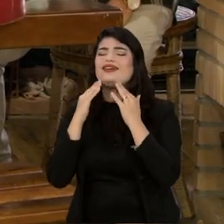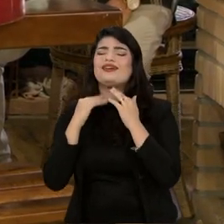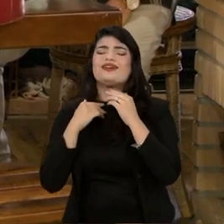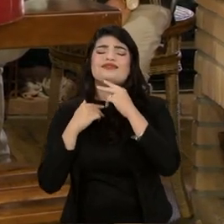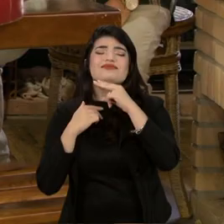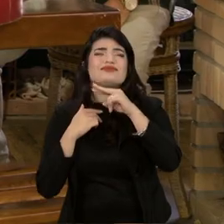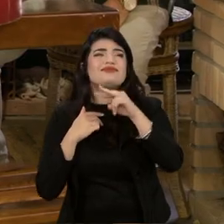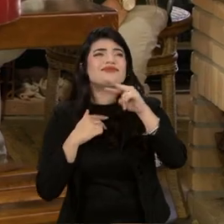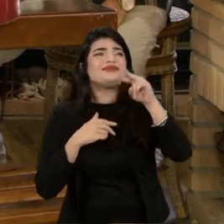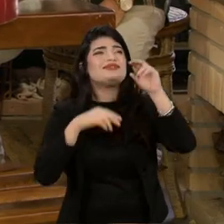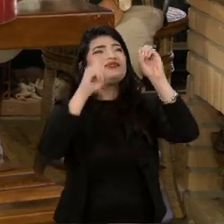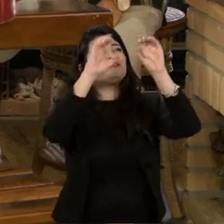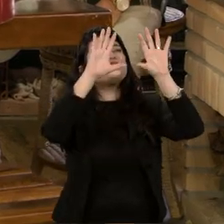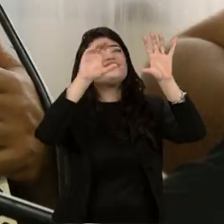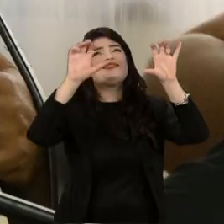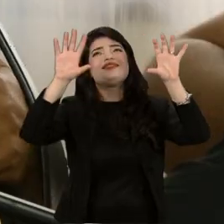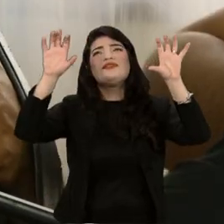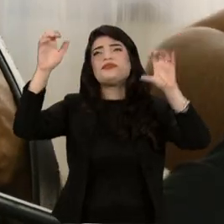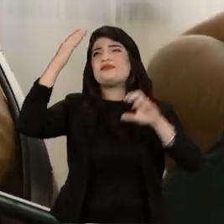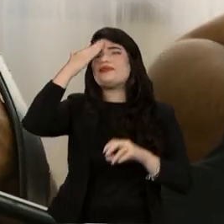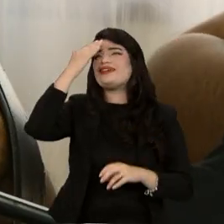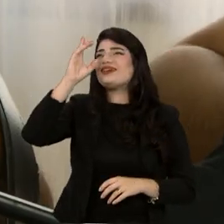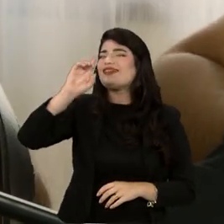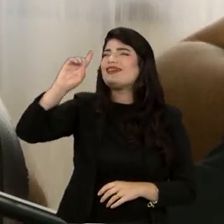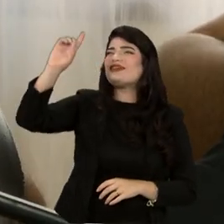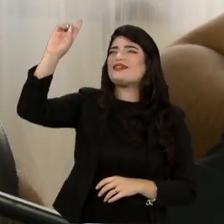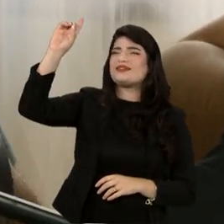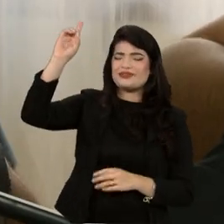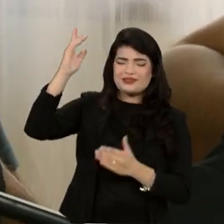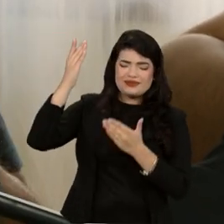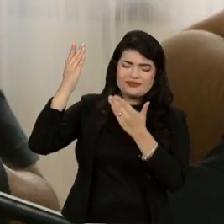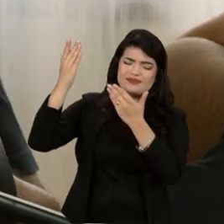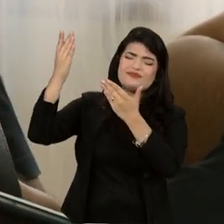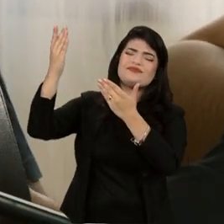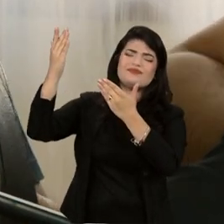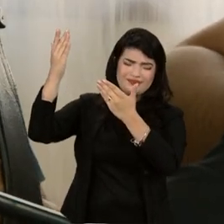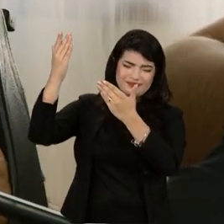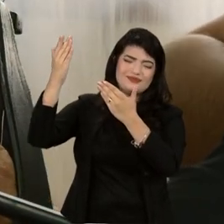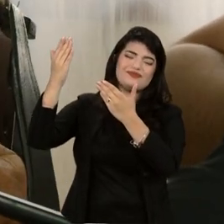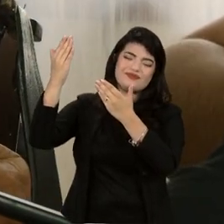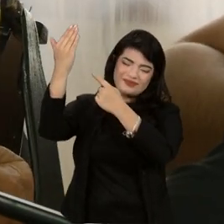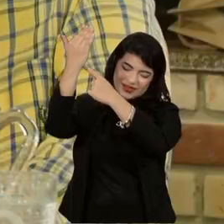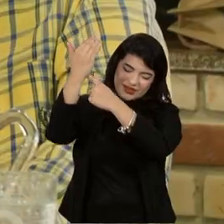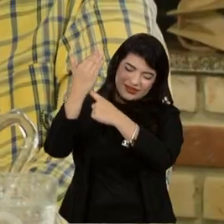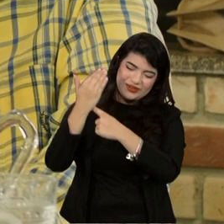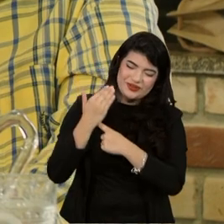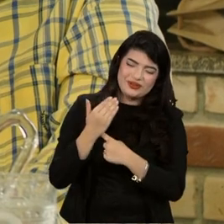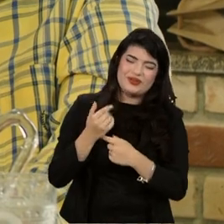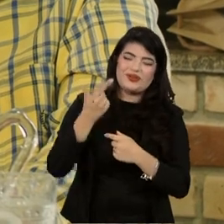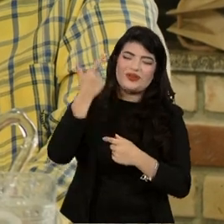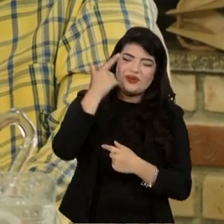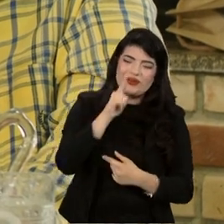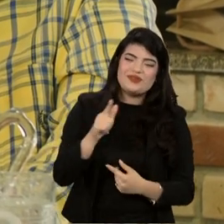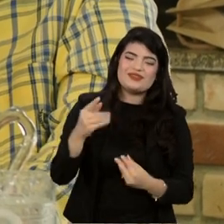céu. Obrigado, meu Senhor, a recompensa já